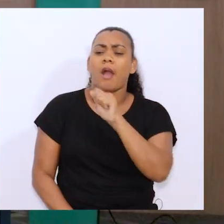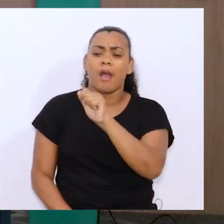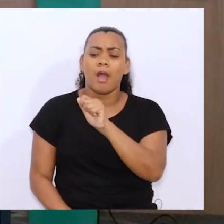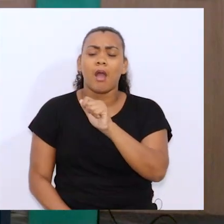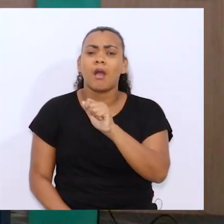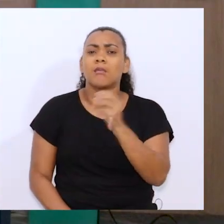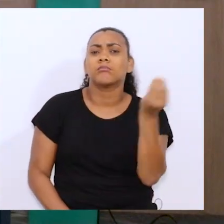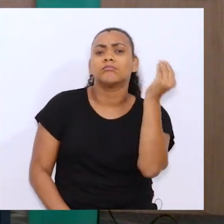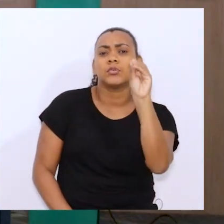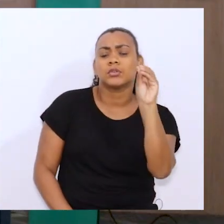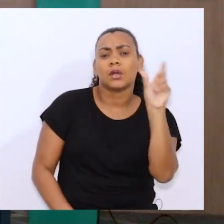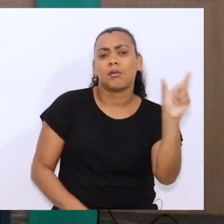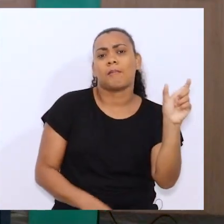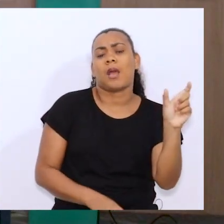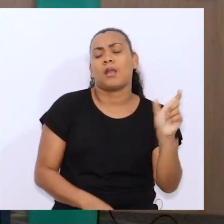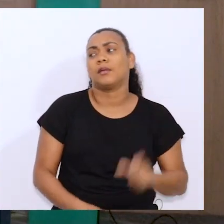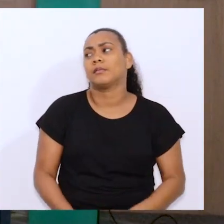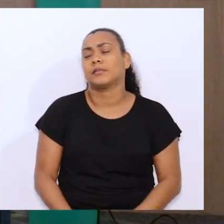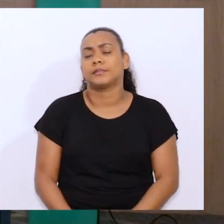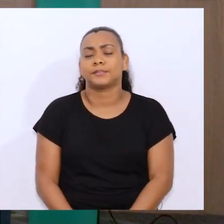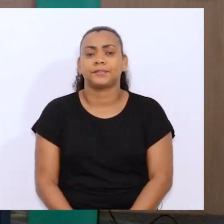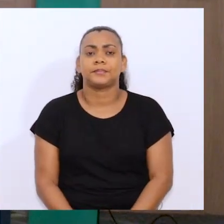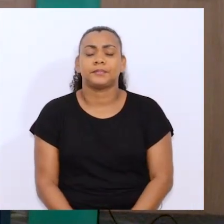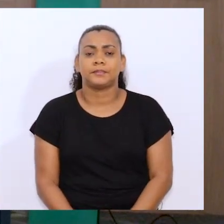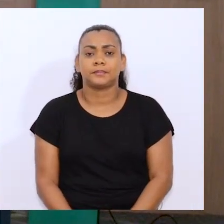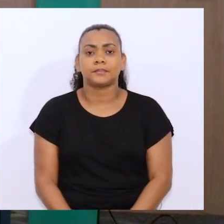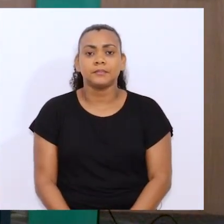portanto, vamos colocar a letra A agora aqui.